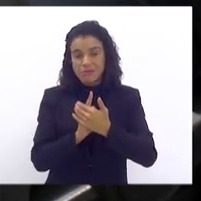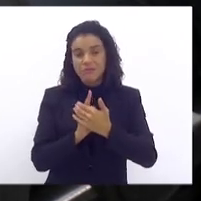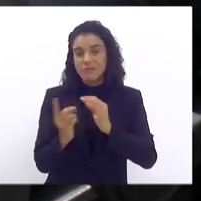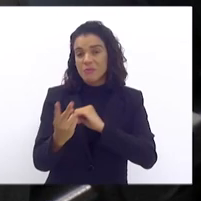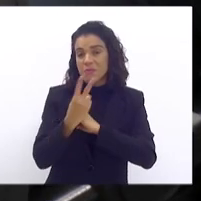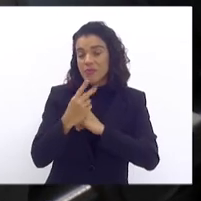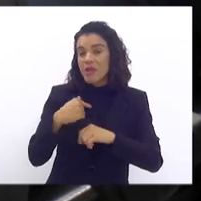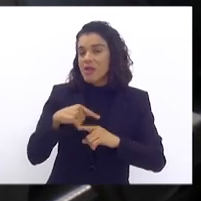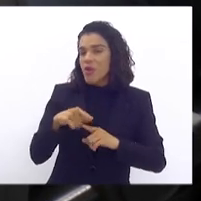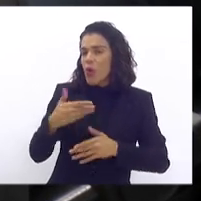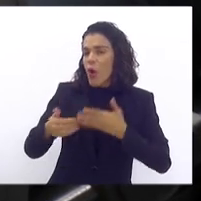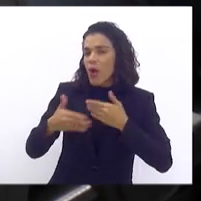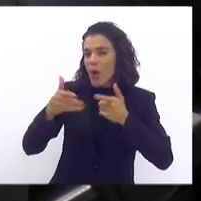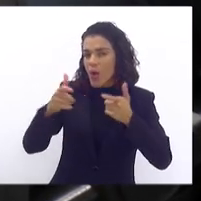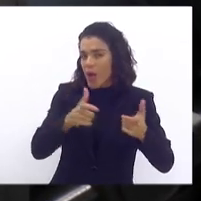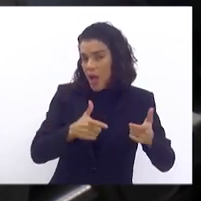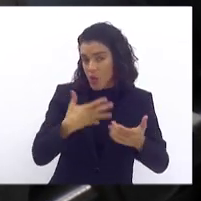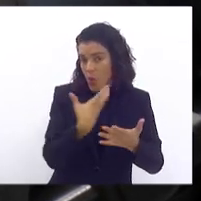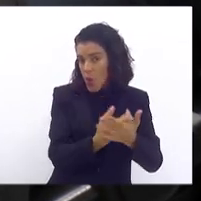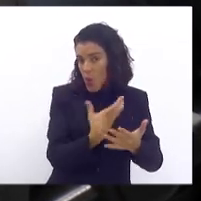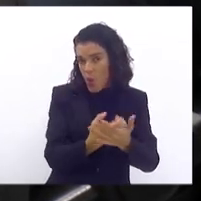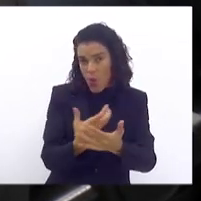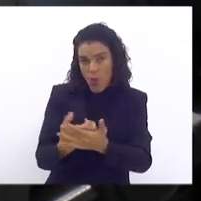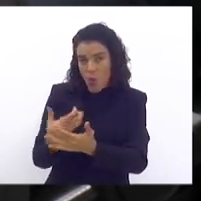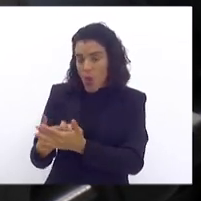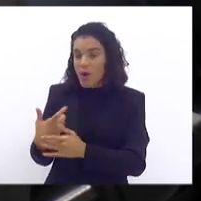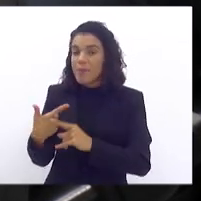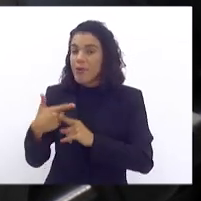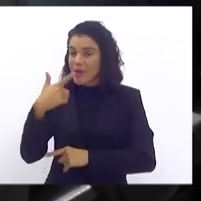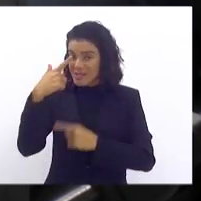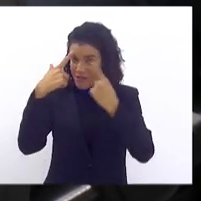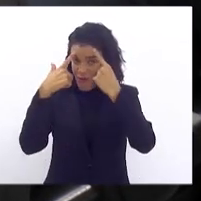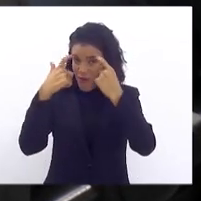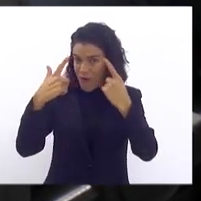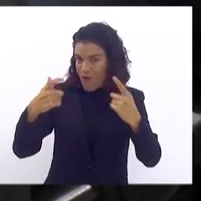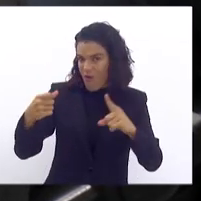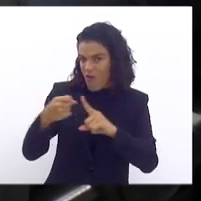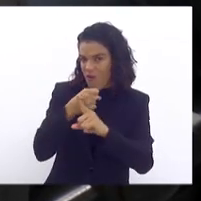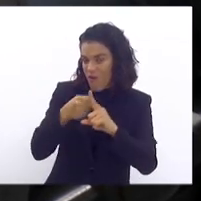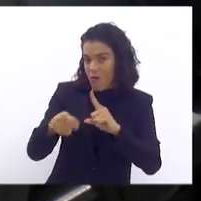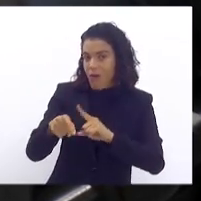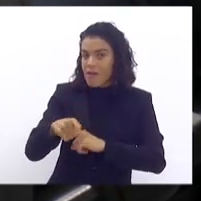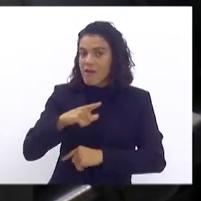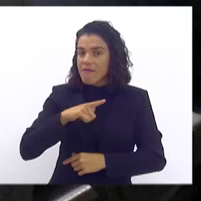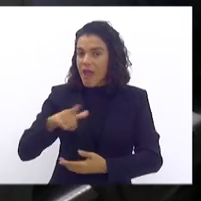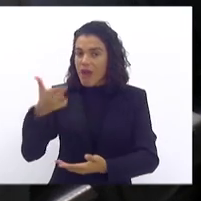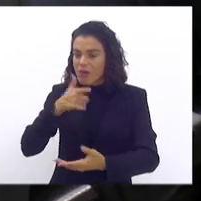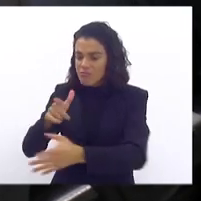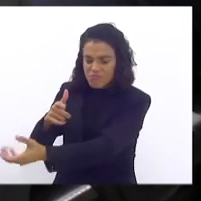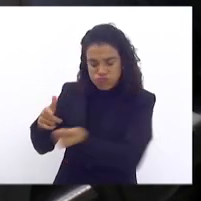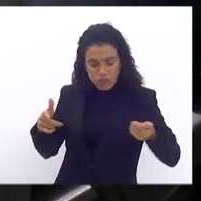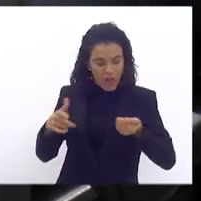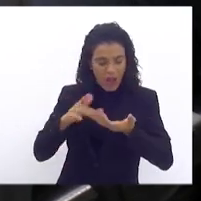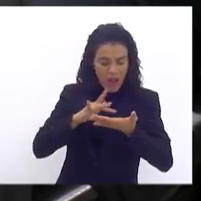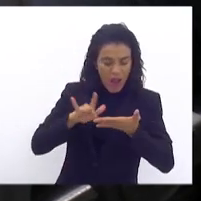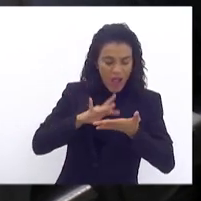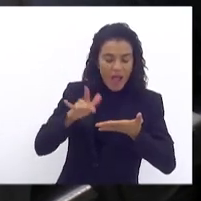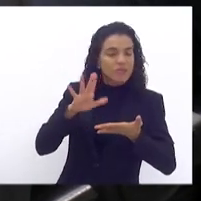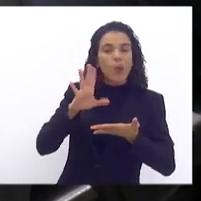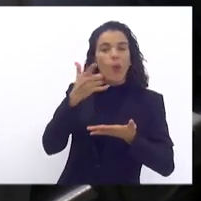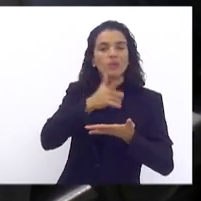lugar, não armazena os dados, porque aí, se o sujeito, o agressor, tiver acesso ao seu telefone, ele não vai ter acesso a